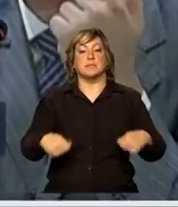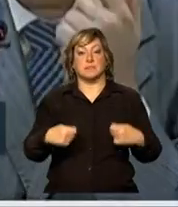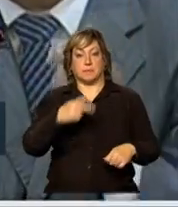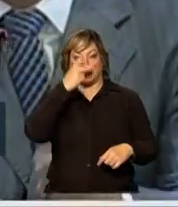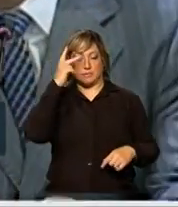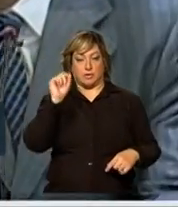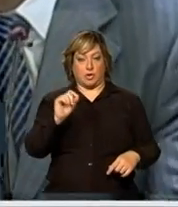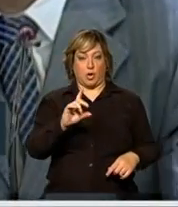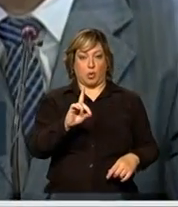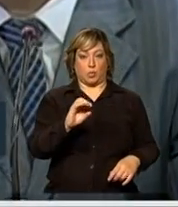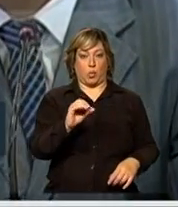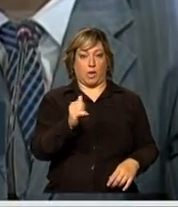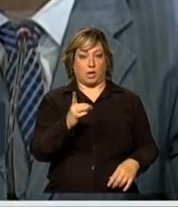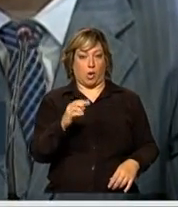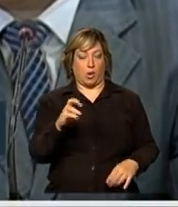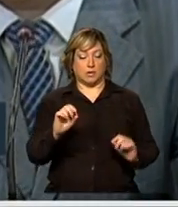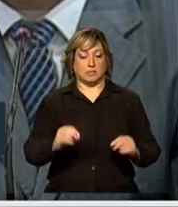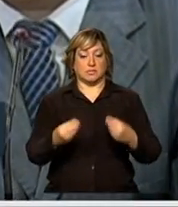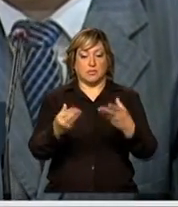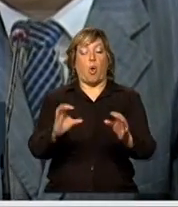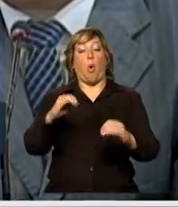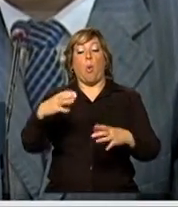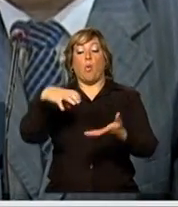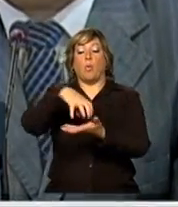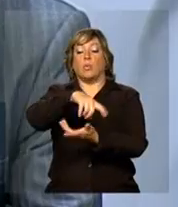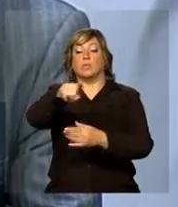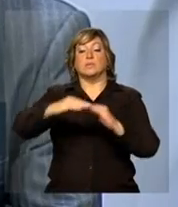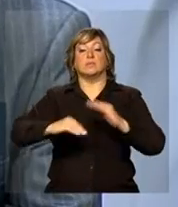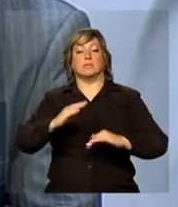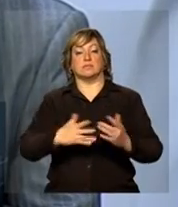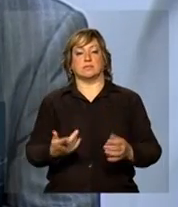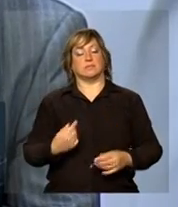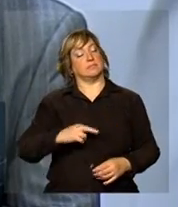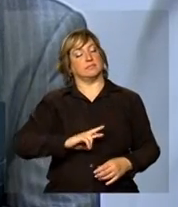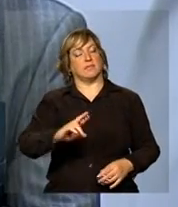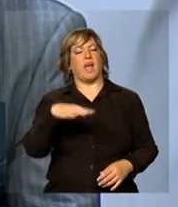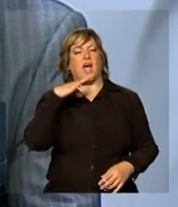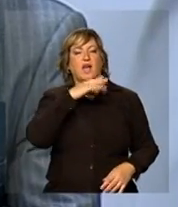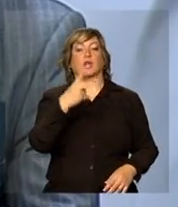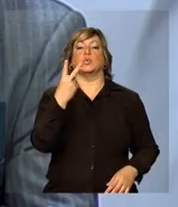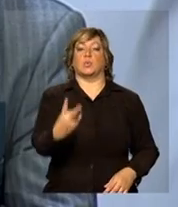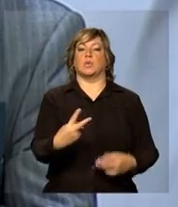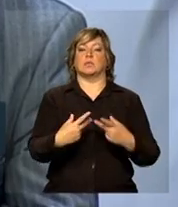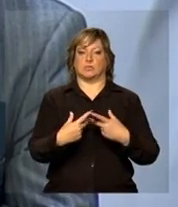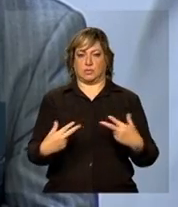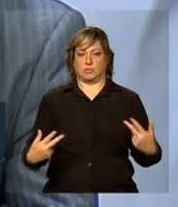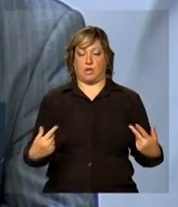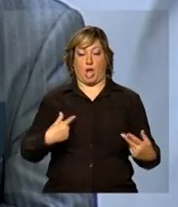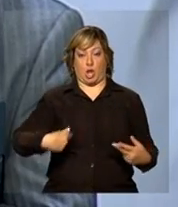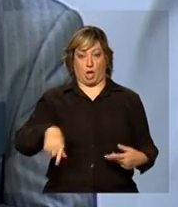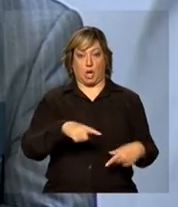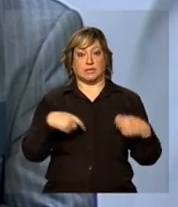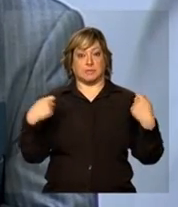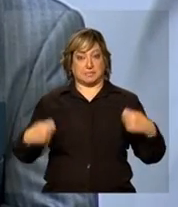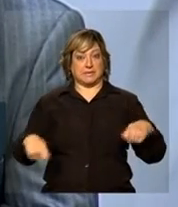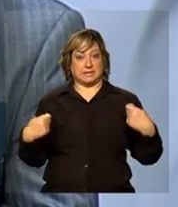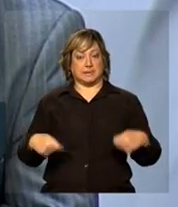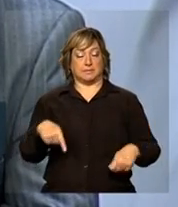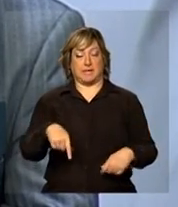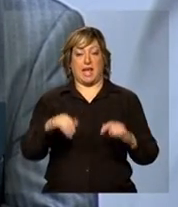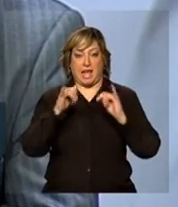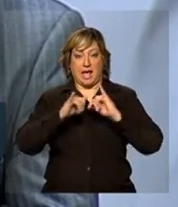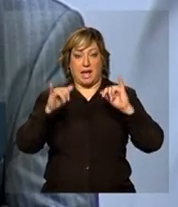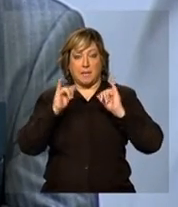Doadores ou estrutura do Sistema Único de Saúde? Eu diria que são as duas coisas. Nós precisamos, a campanha é